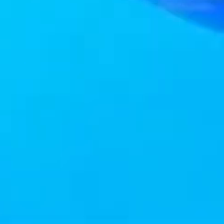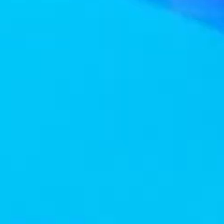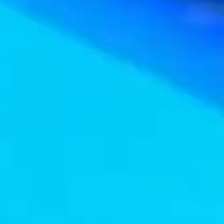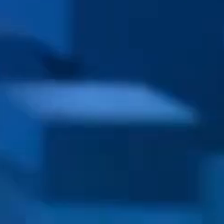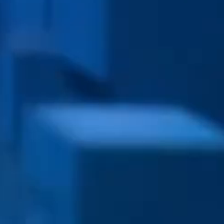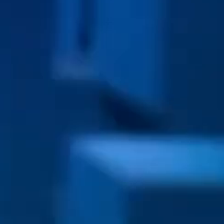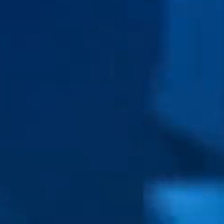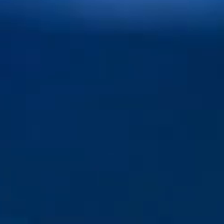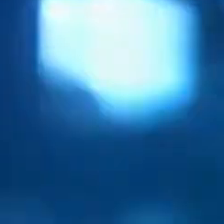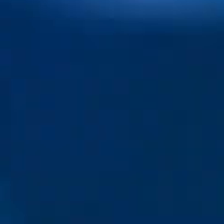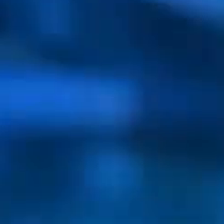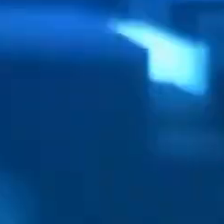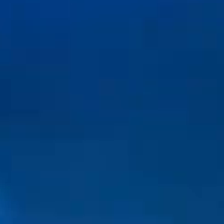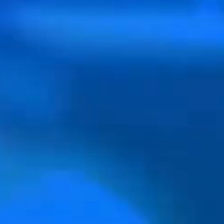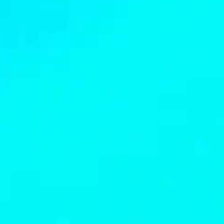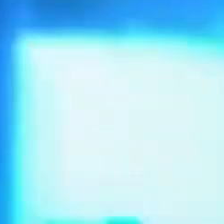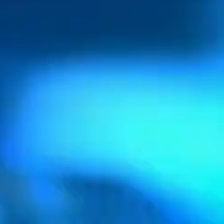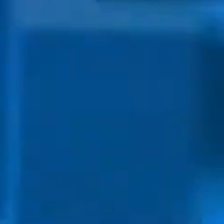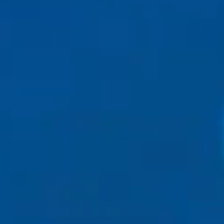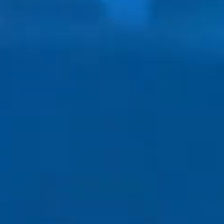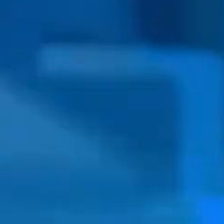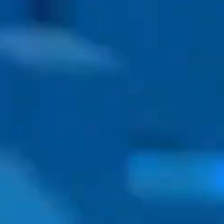E aí